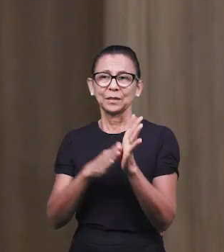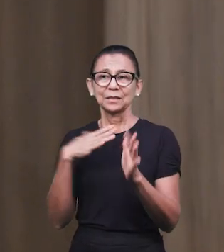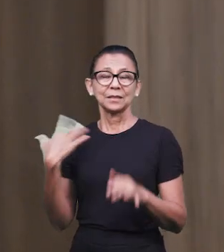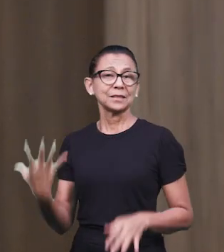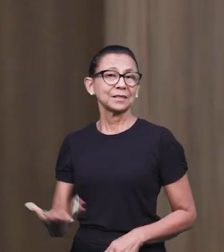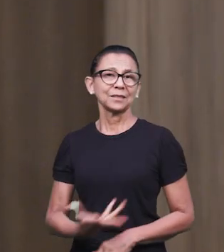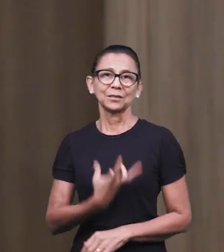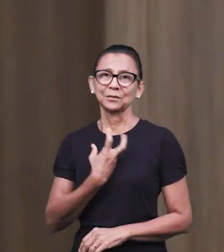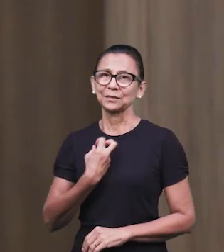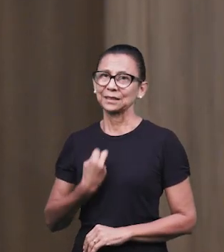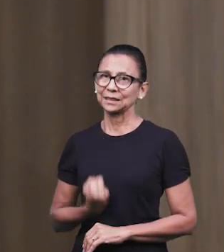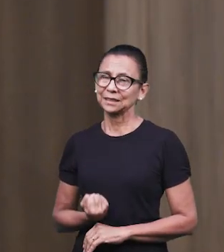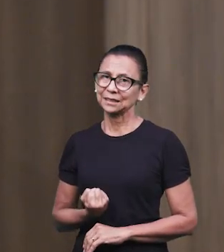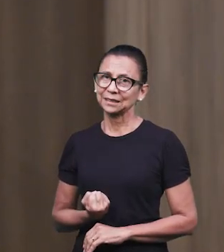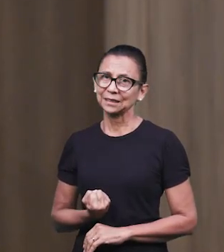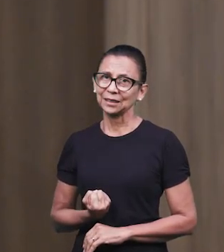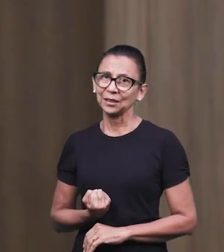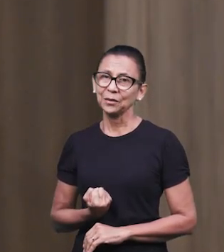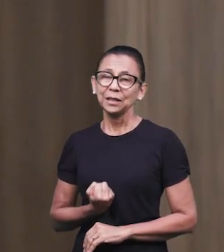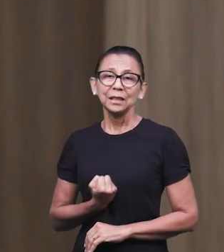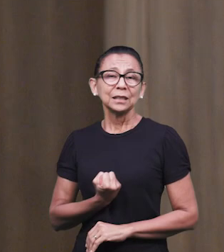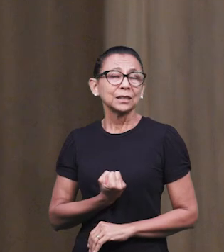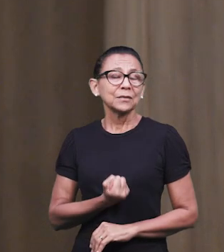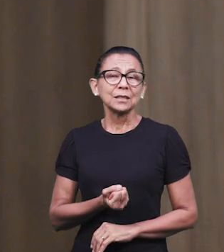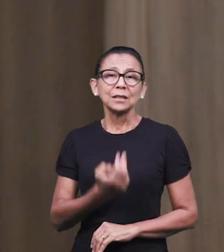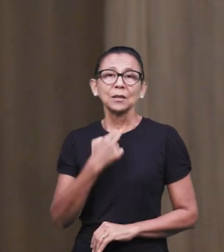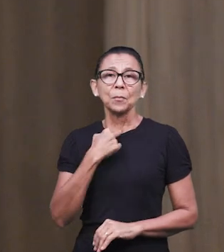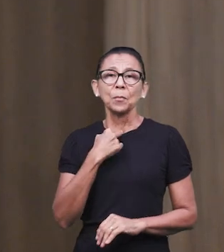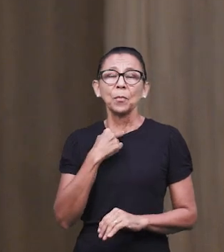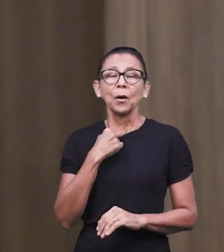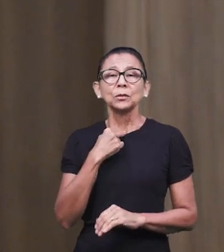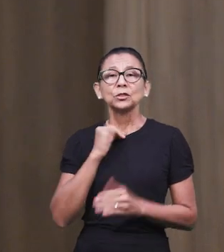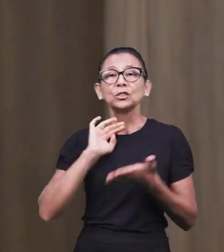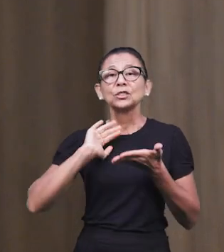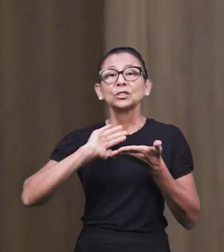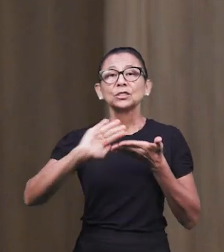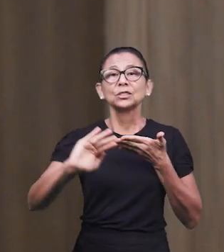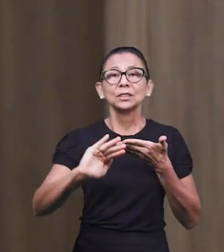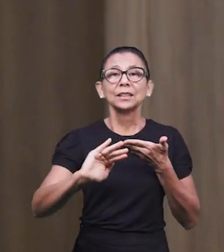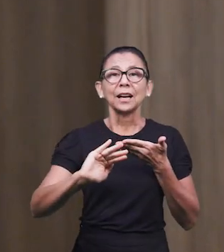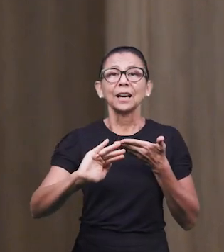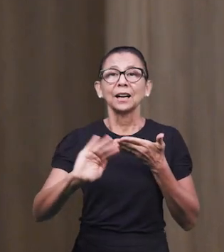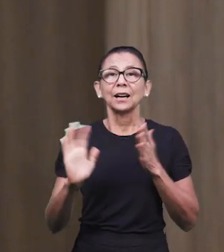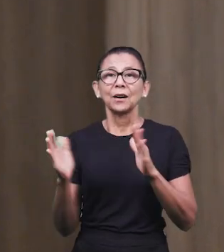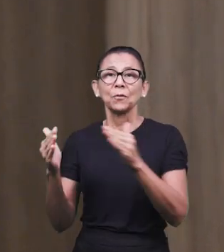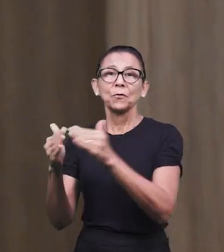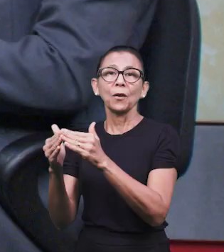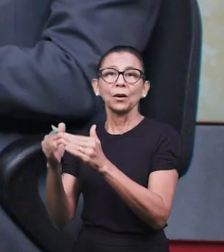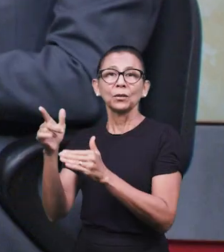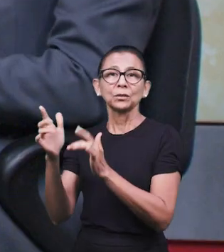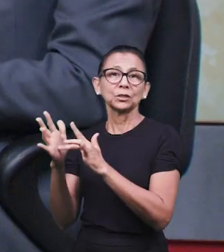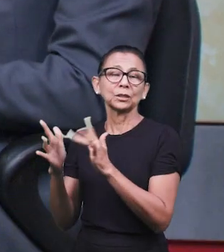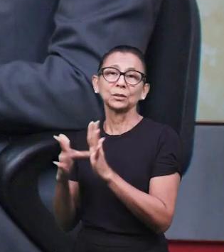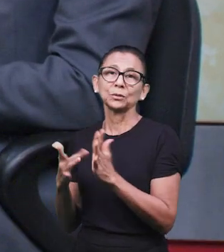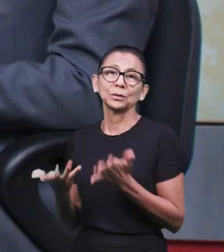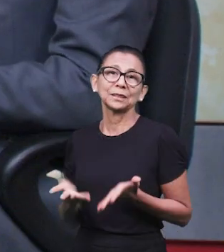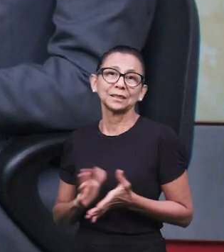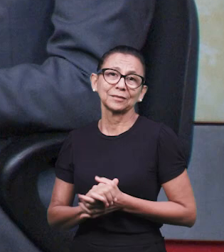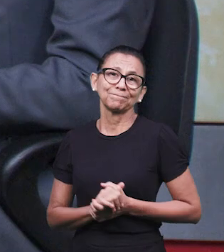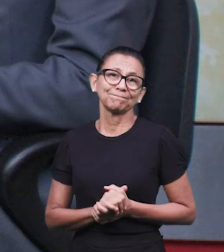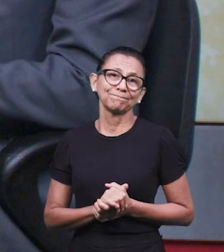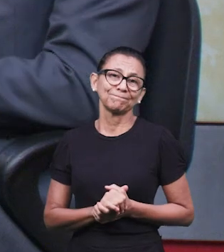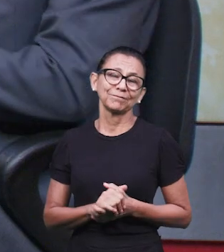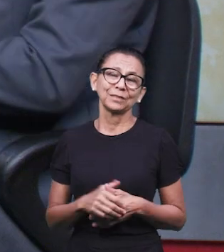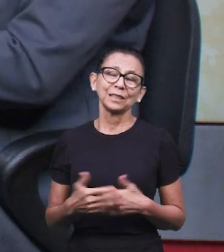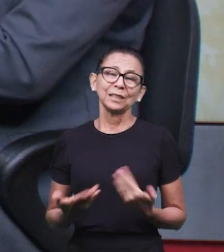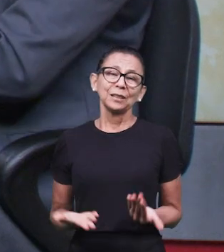isso, deslocar Jesus desse centro, é um erro doutrinário. Chega a ser uma apostasia. Chega